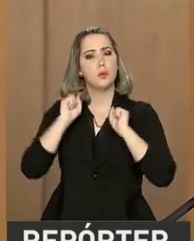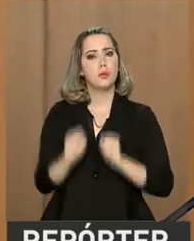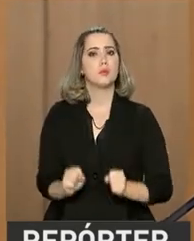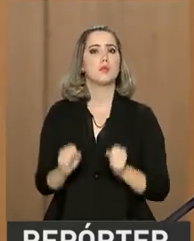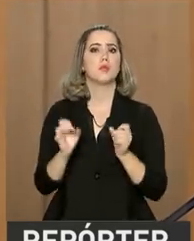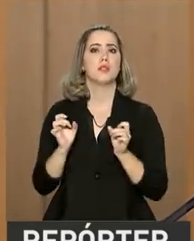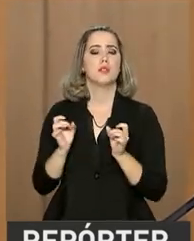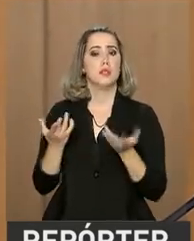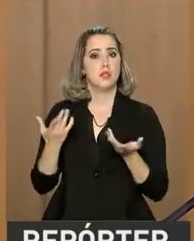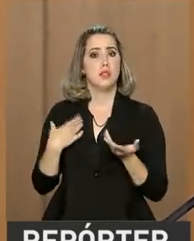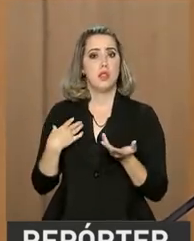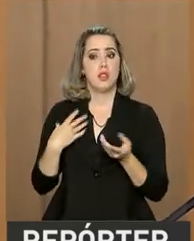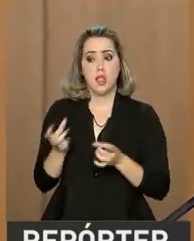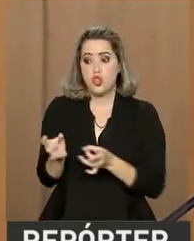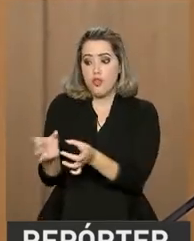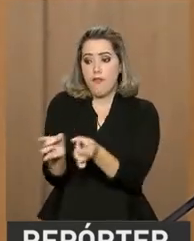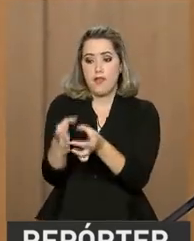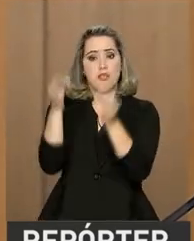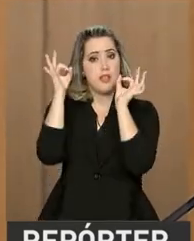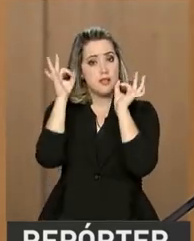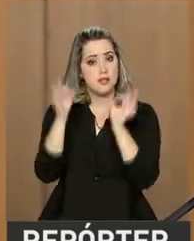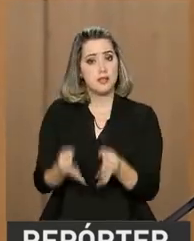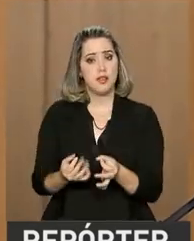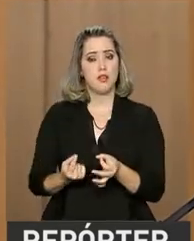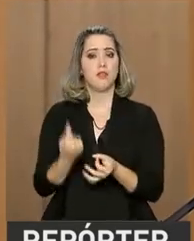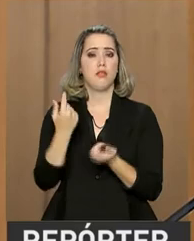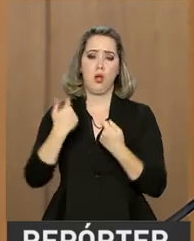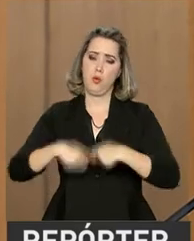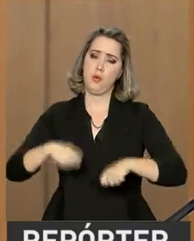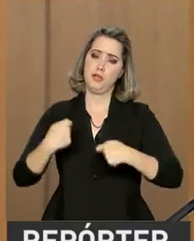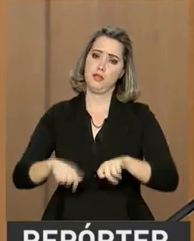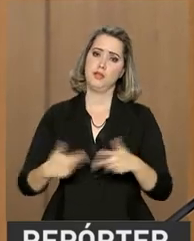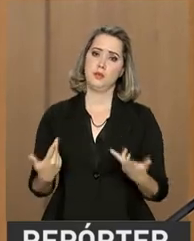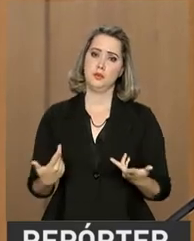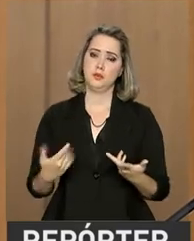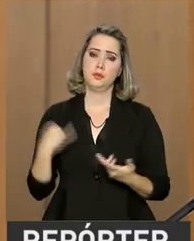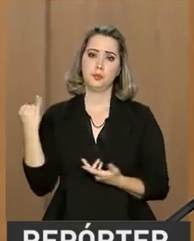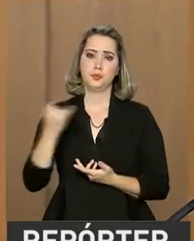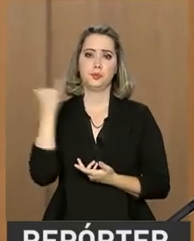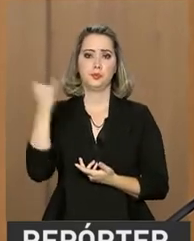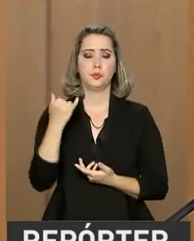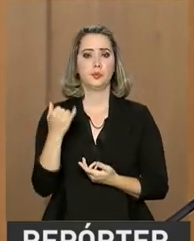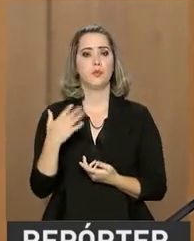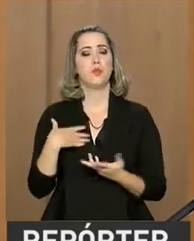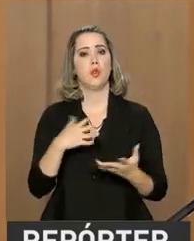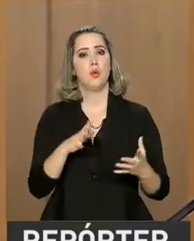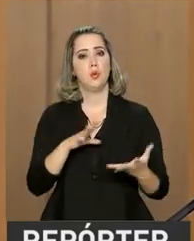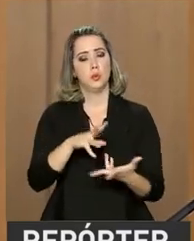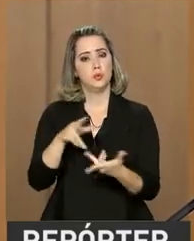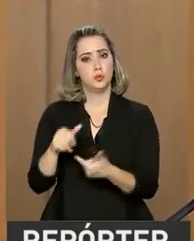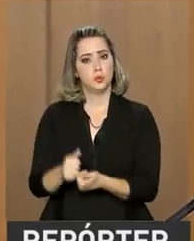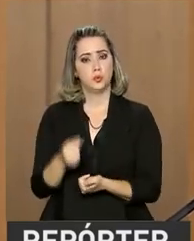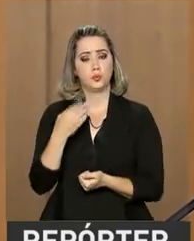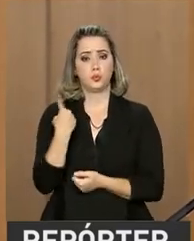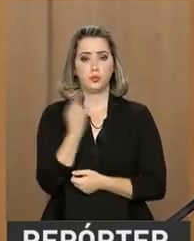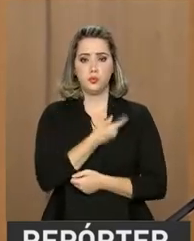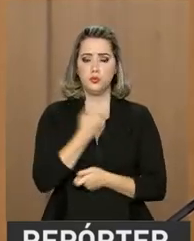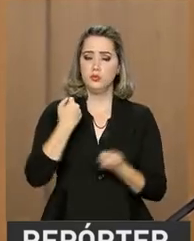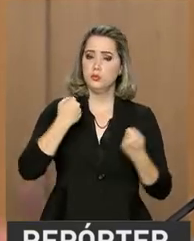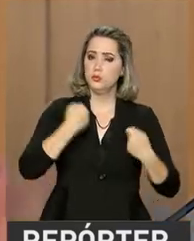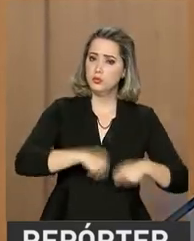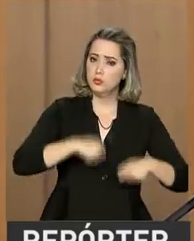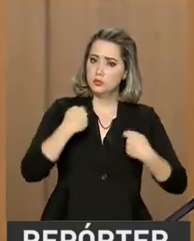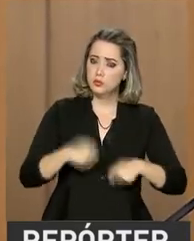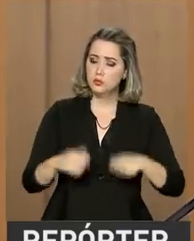de atendimento adequado a uma necessidade importante do comércio internacional nós precisamos